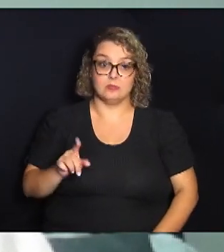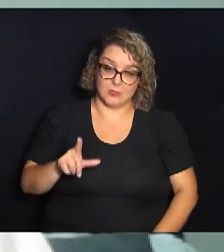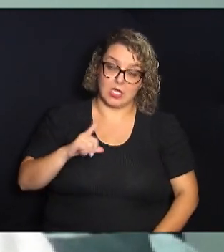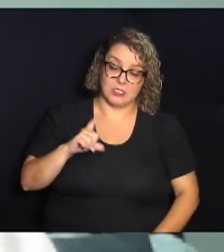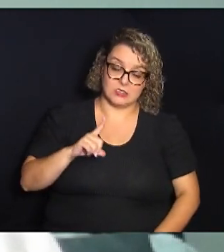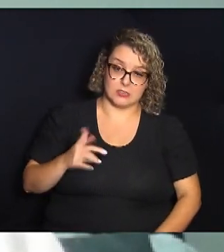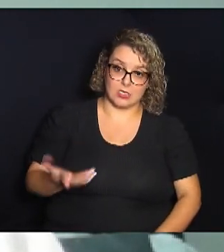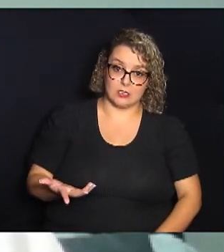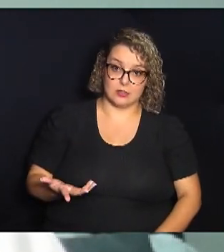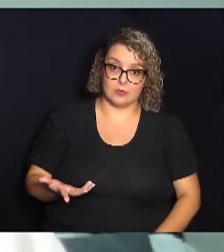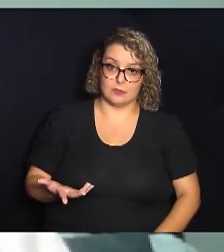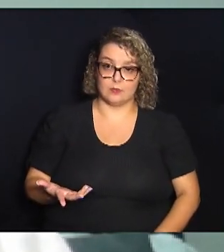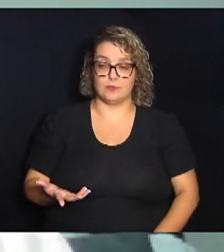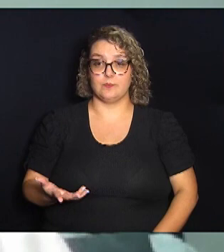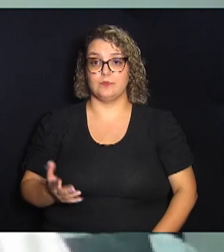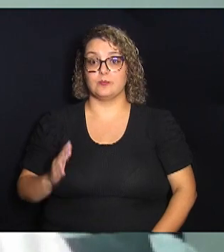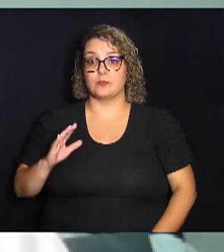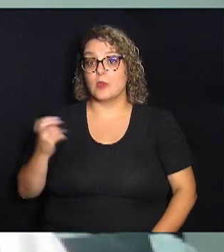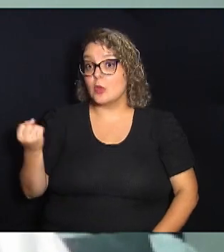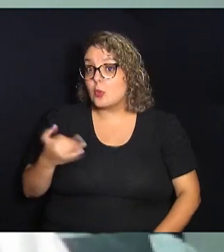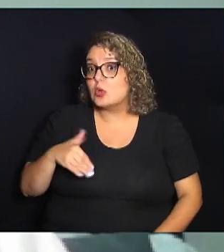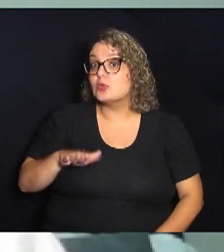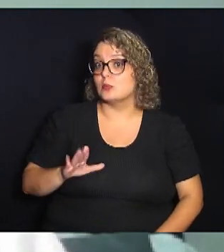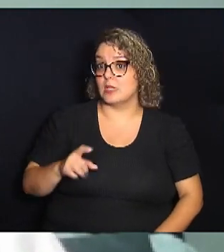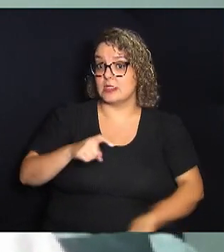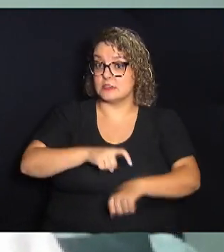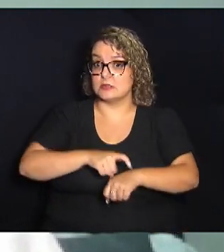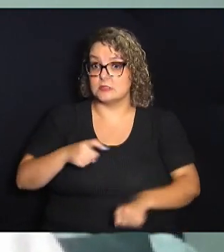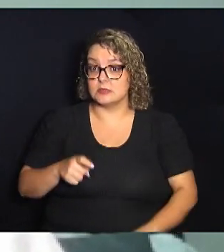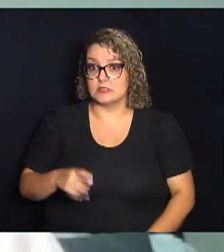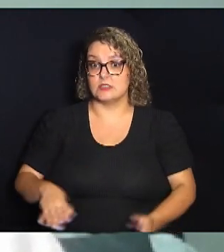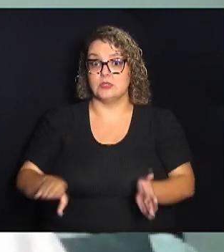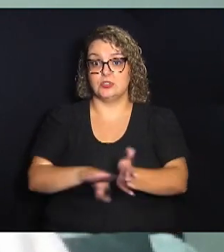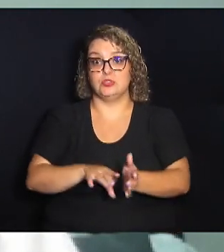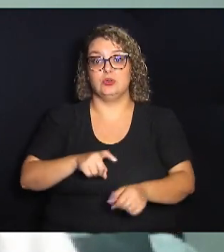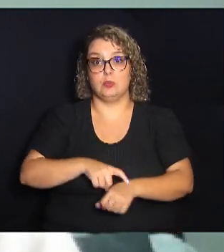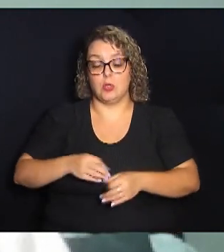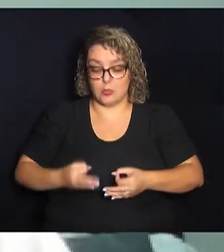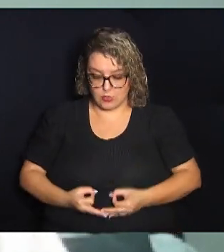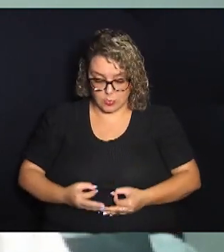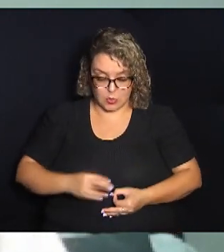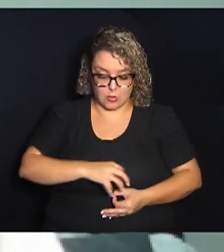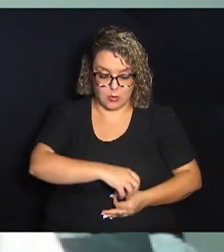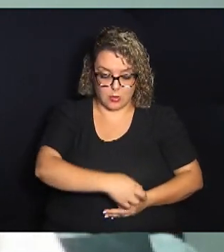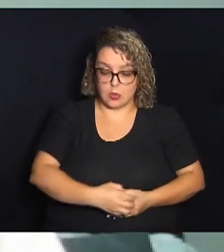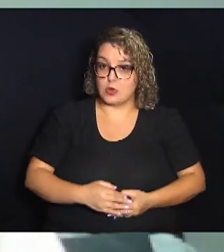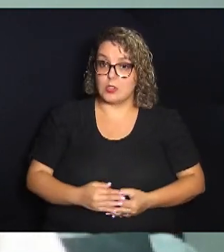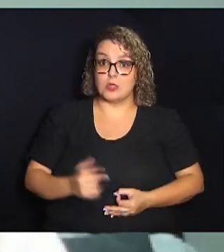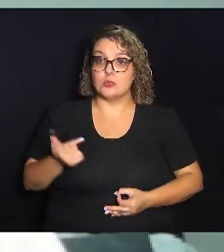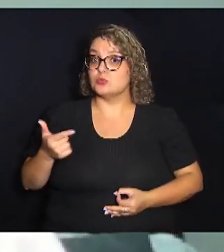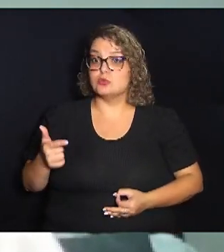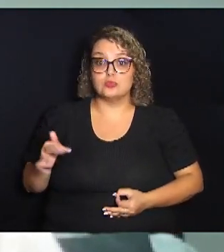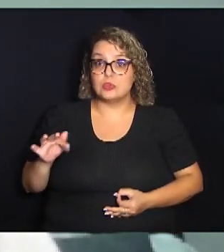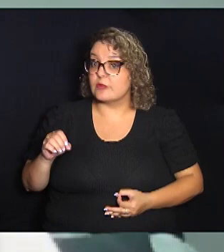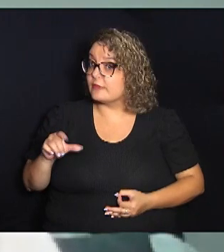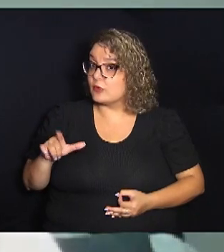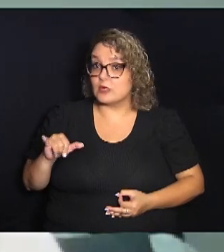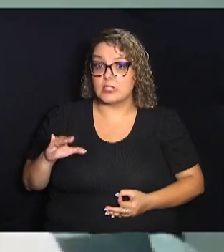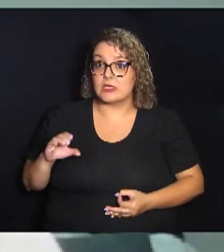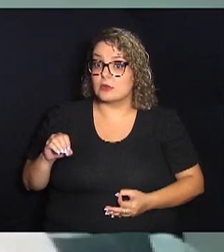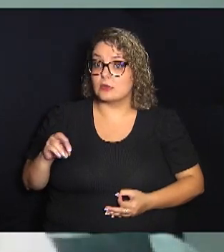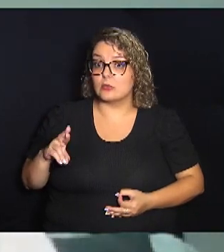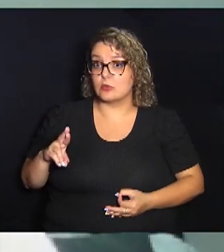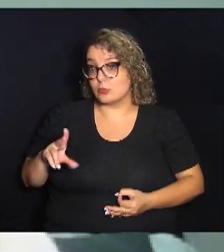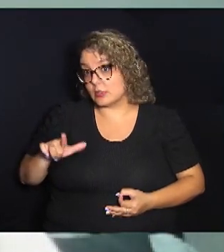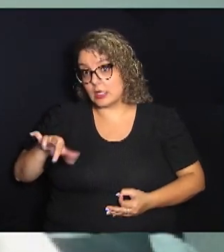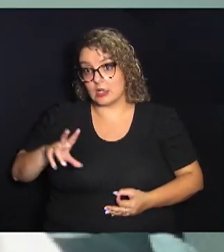ainda, sabe? E quanto mais tempo, agora chega uma hora que o ovário não tem reserva folicular nenhuma, é um ovário atrofiado,